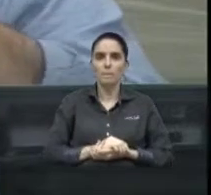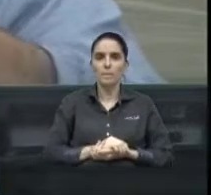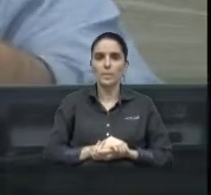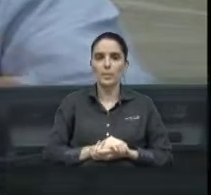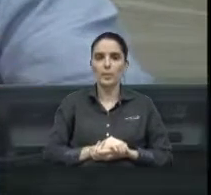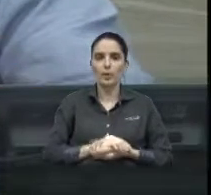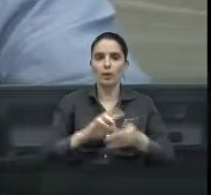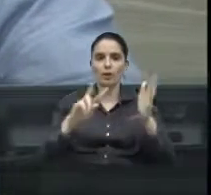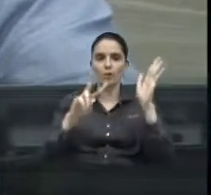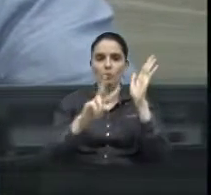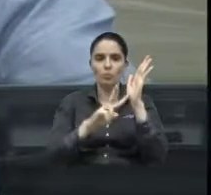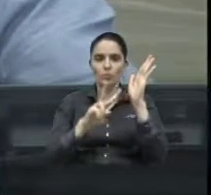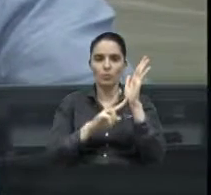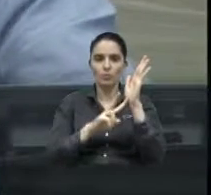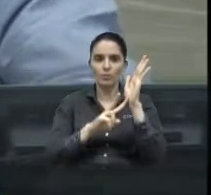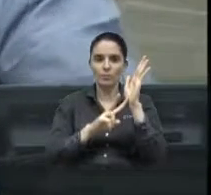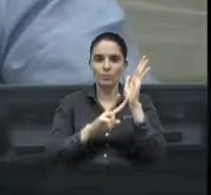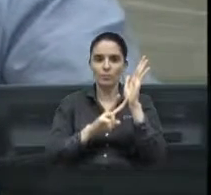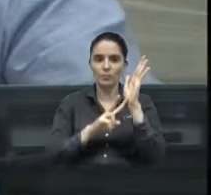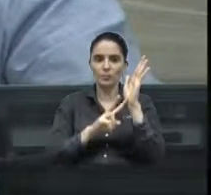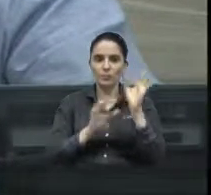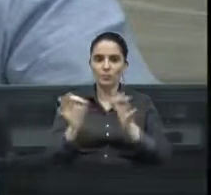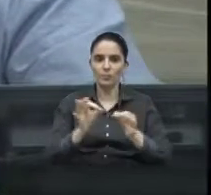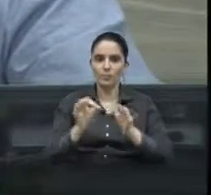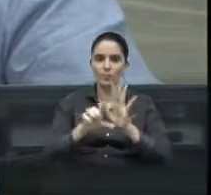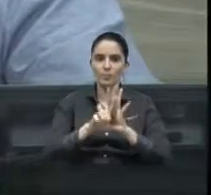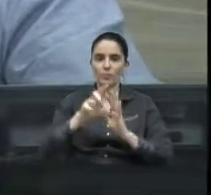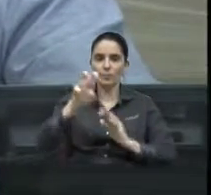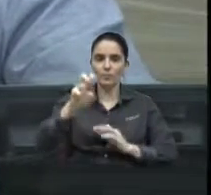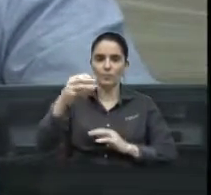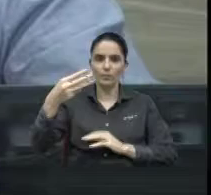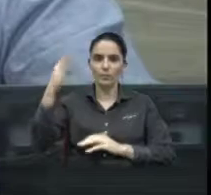Item 2 da pauta. Projeto de Lei